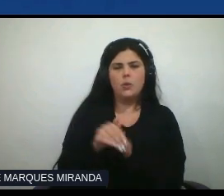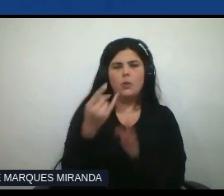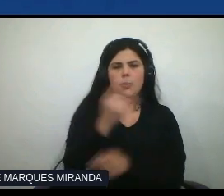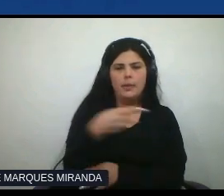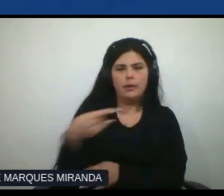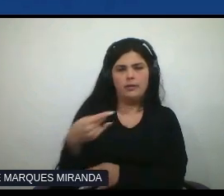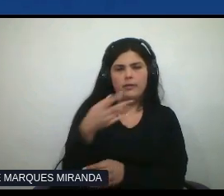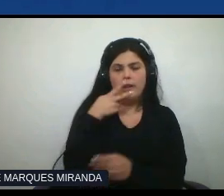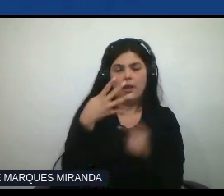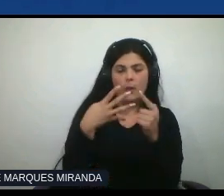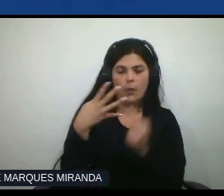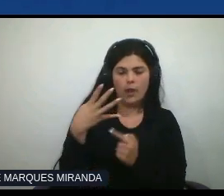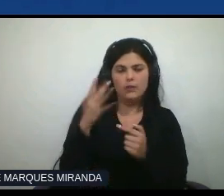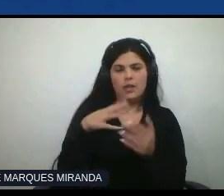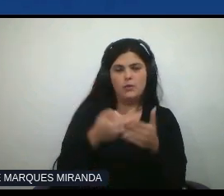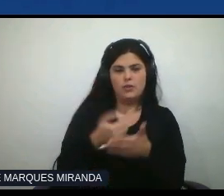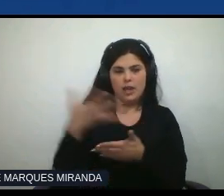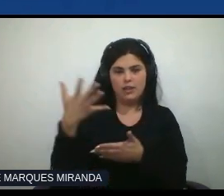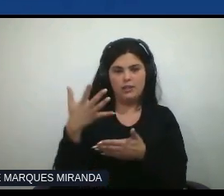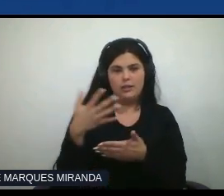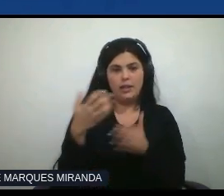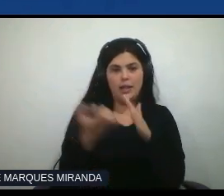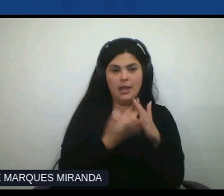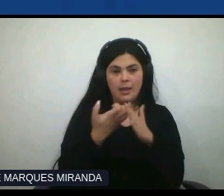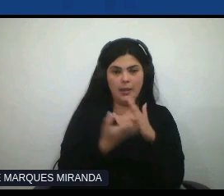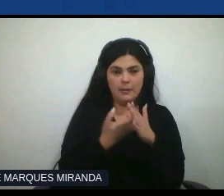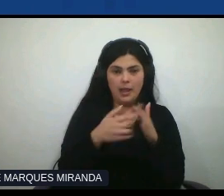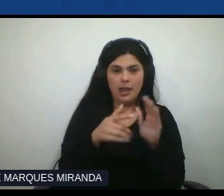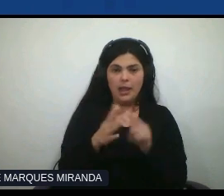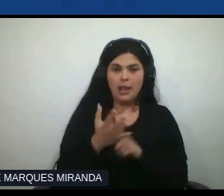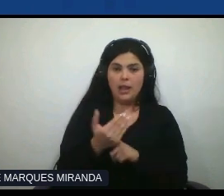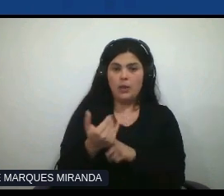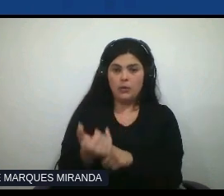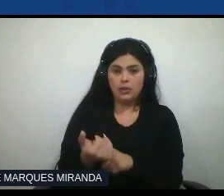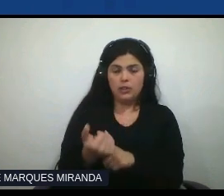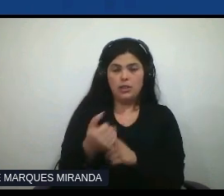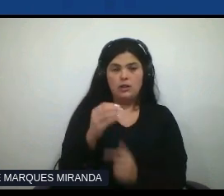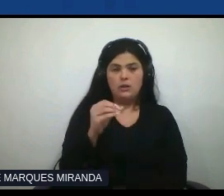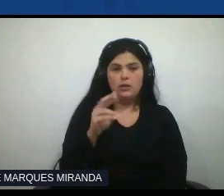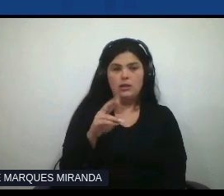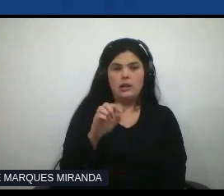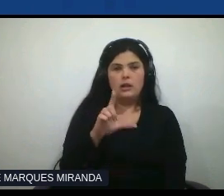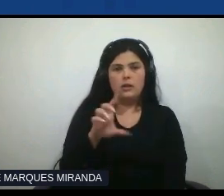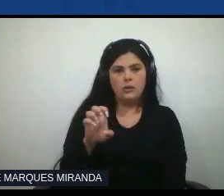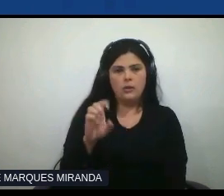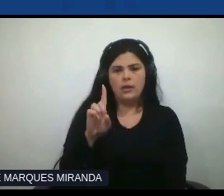estavam perguntando ali no chat. São empresas de tecnologia, Oracle e IBM com